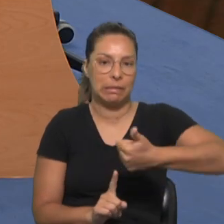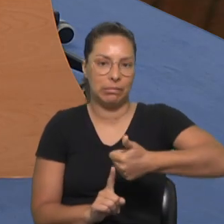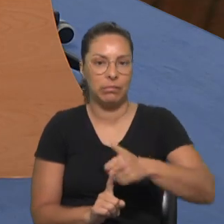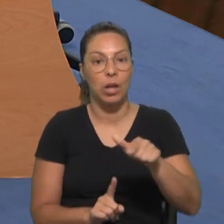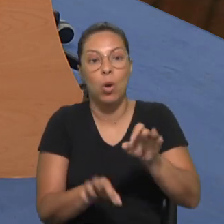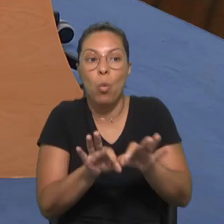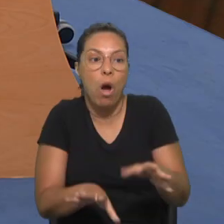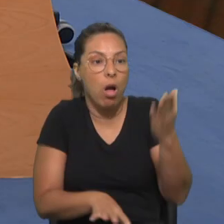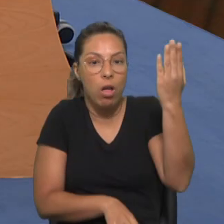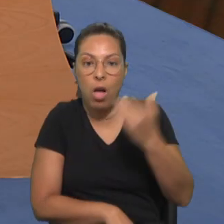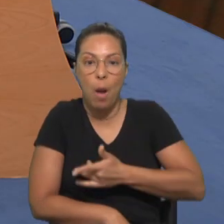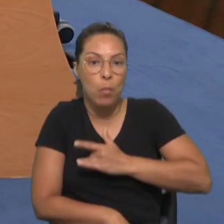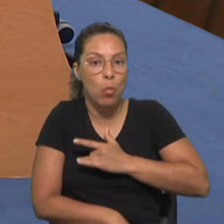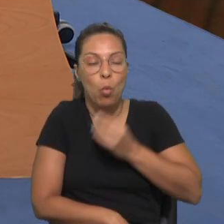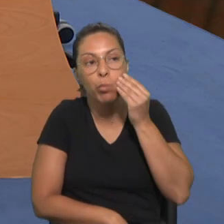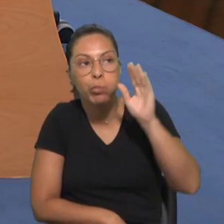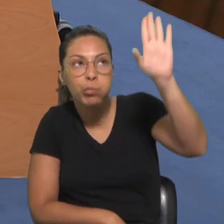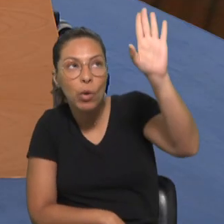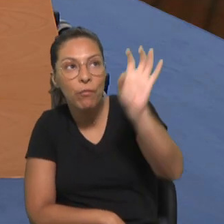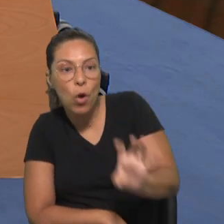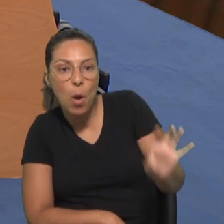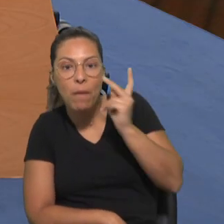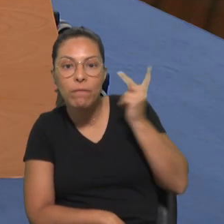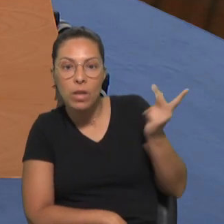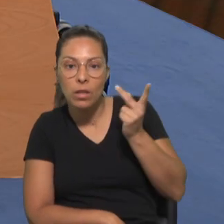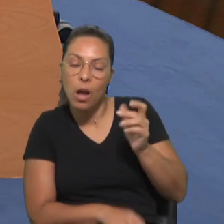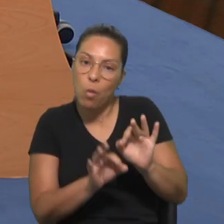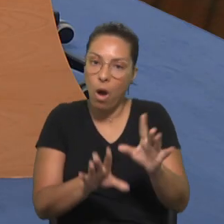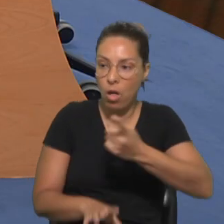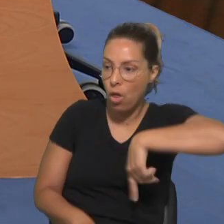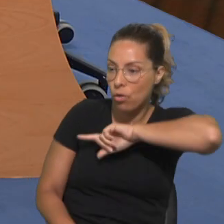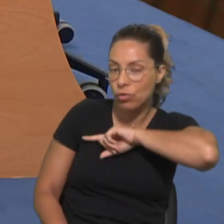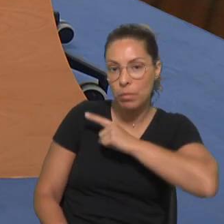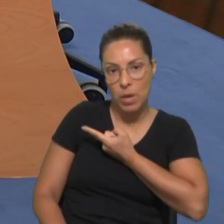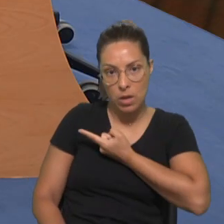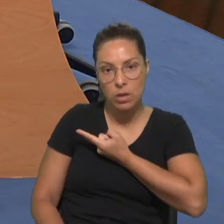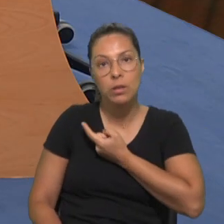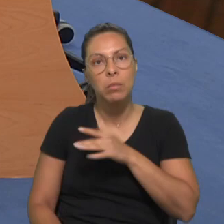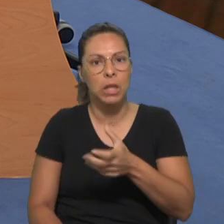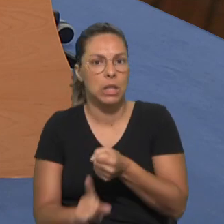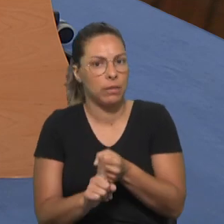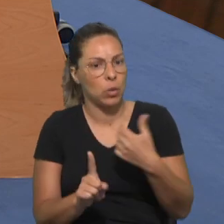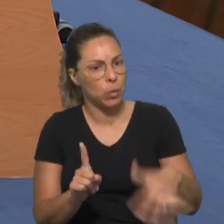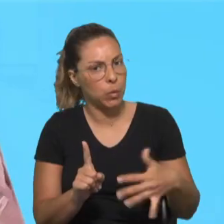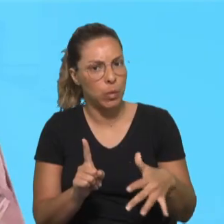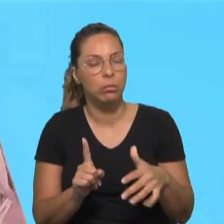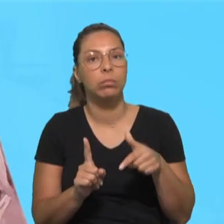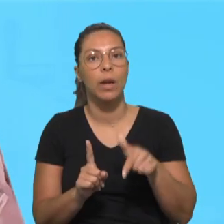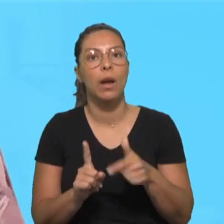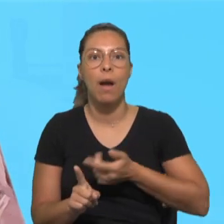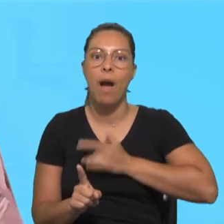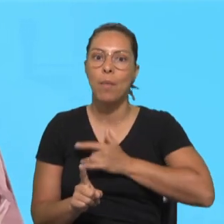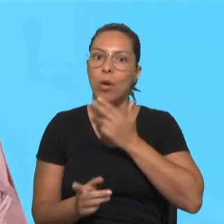amou, viver ao jeito dele. E aqui pensava que este é o grande desafio para nós cristãos, este amor inteiro